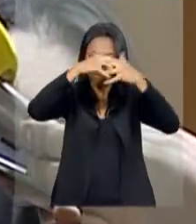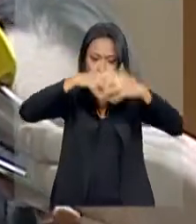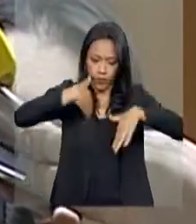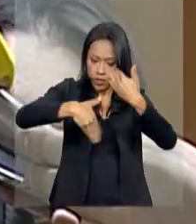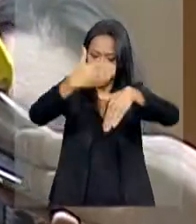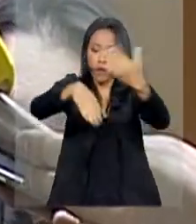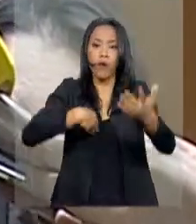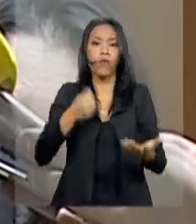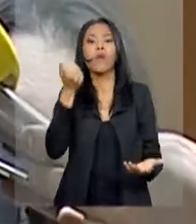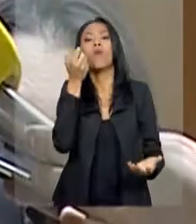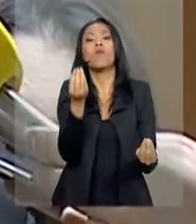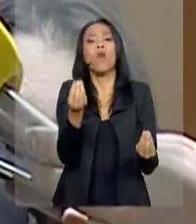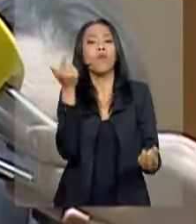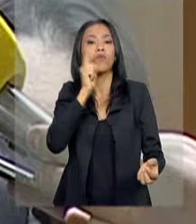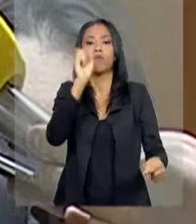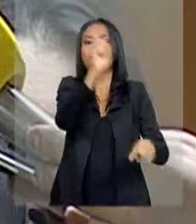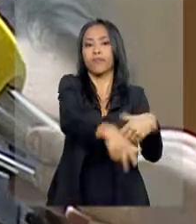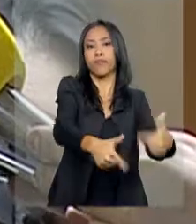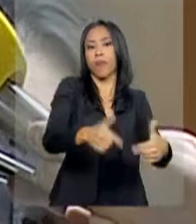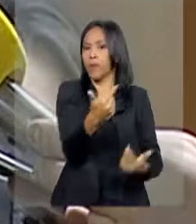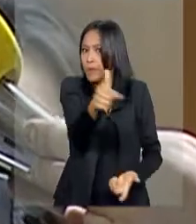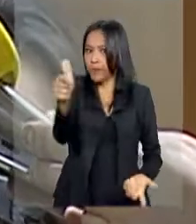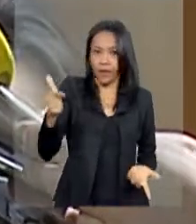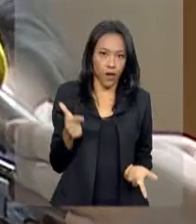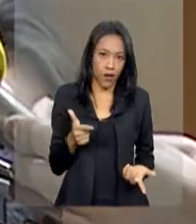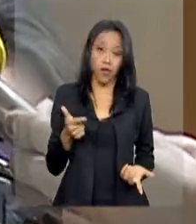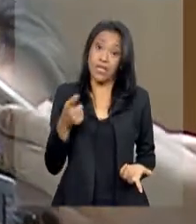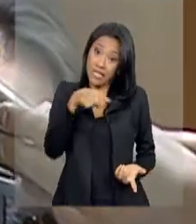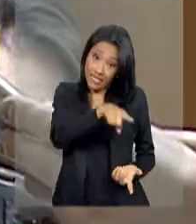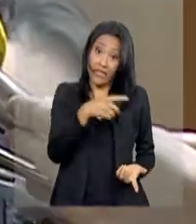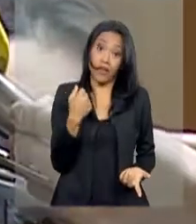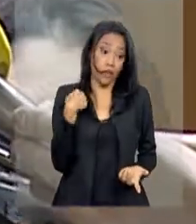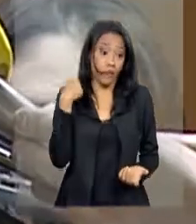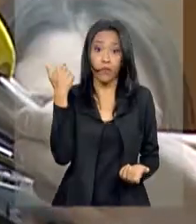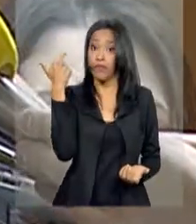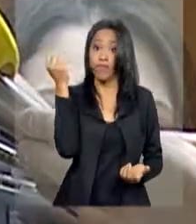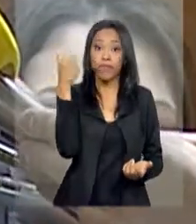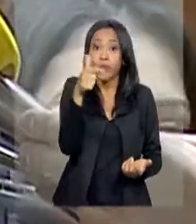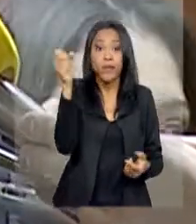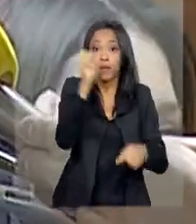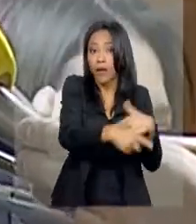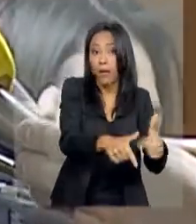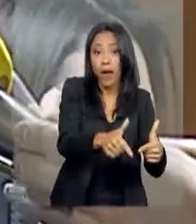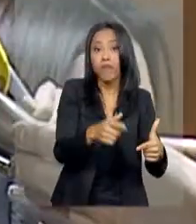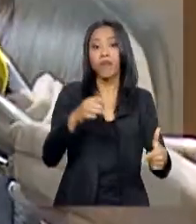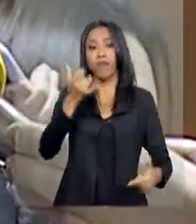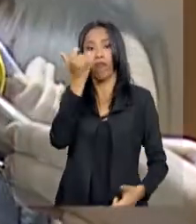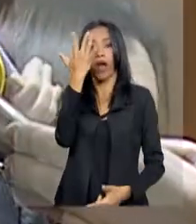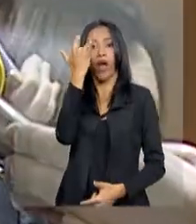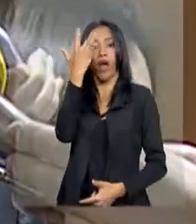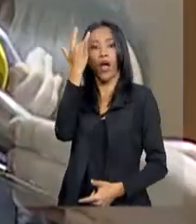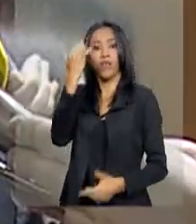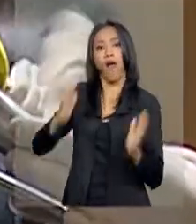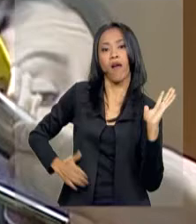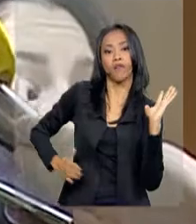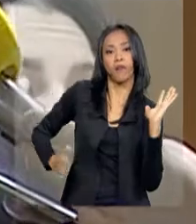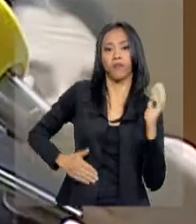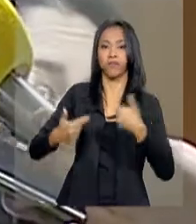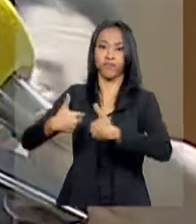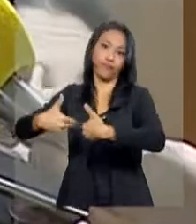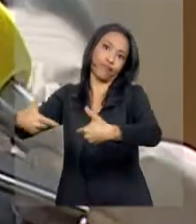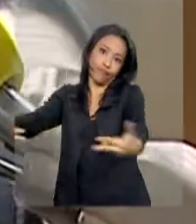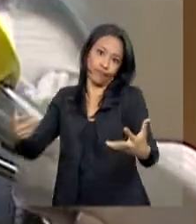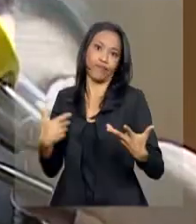encontra trabalho e não encontrando trabalho ele fica muito mais propenso a reincidir em termos de crime então isso também ajuda na redução da violência